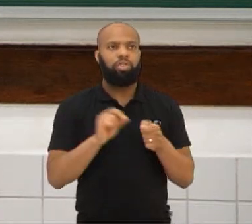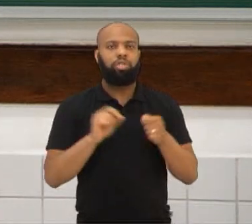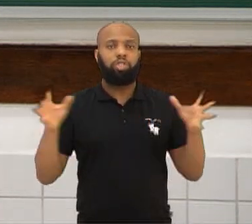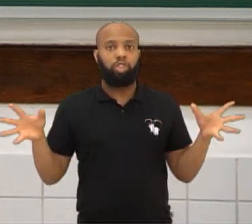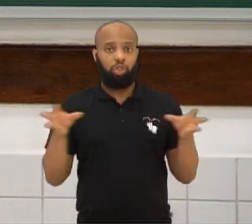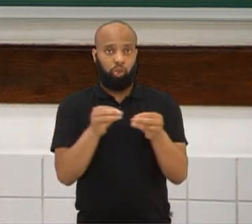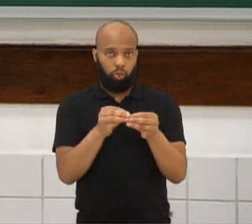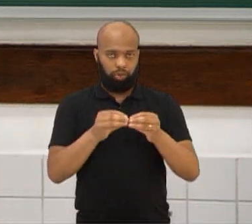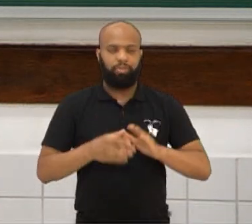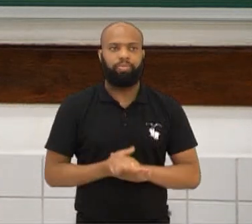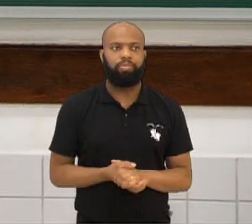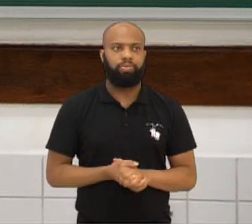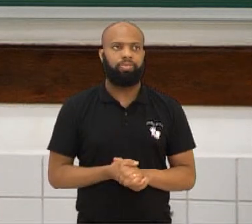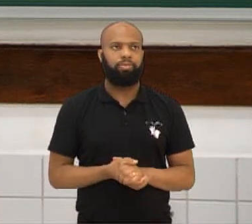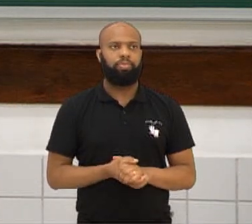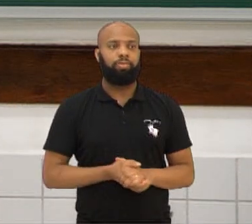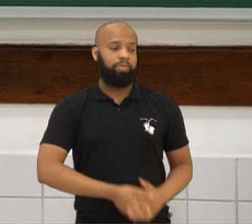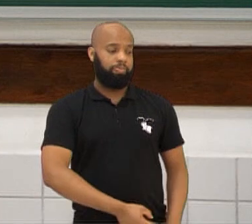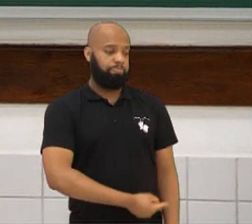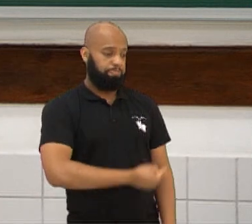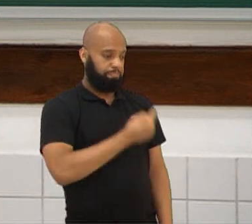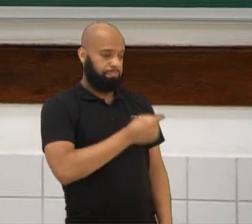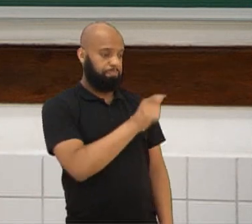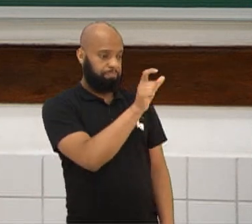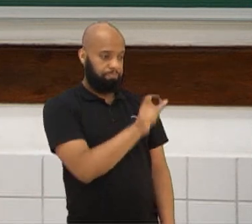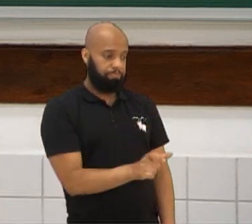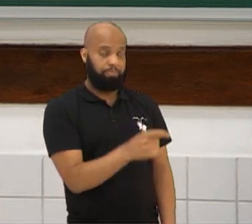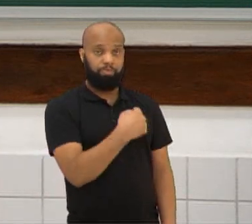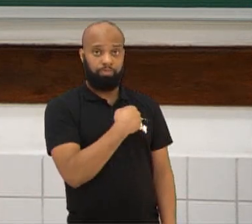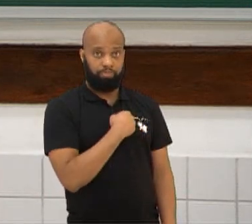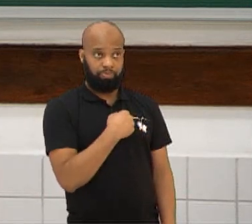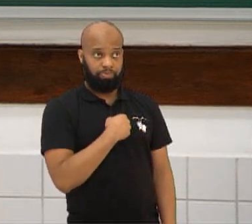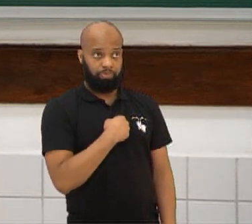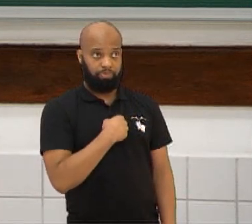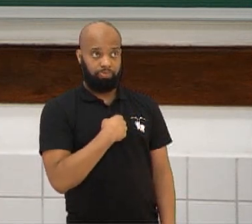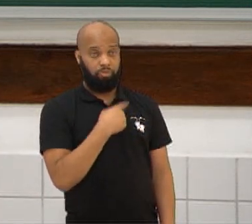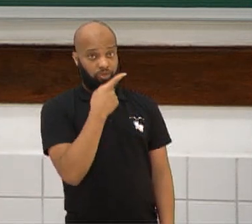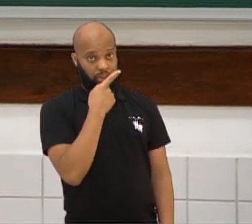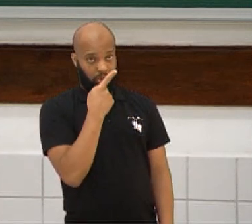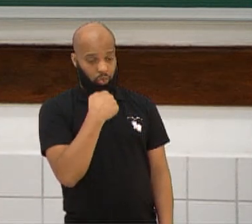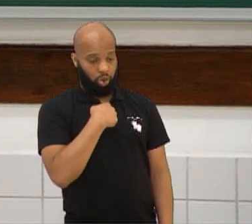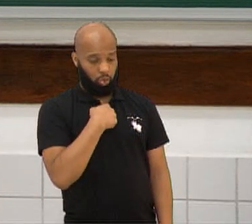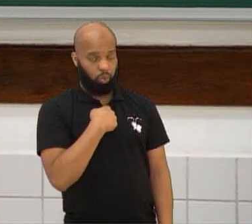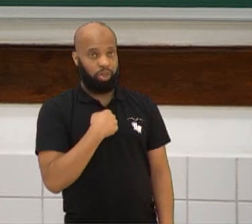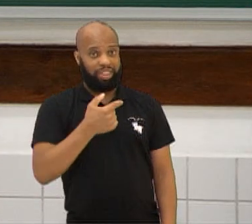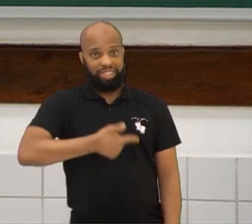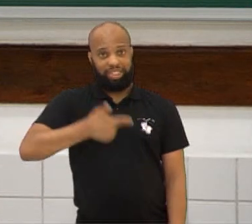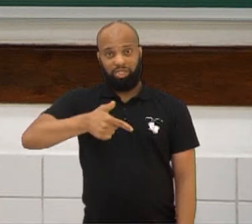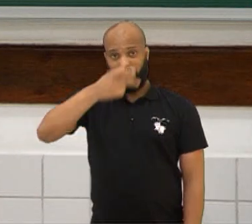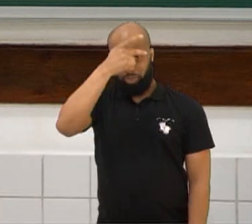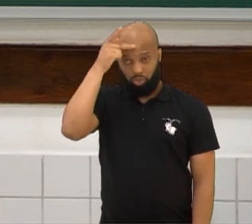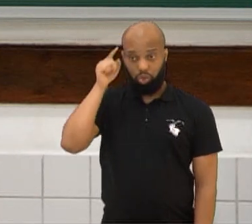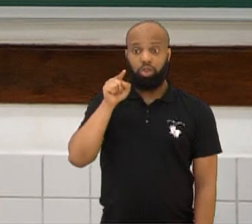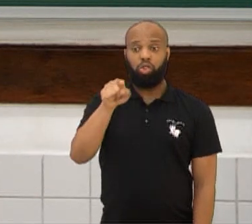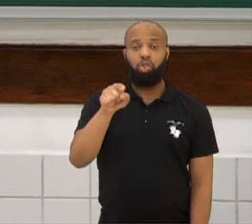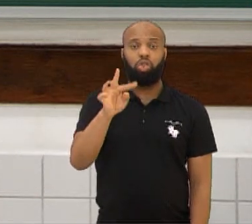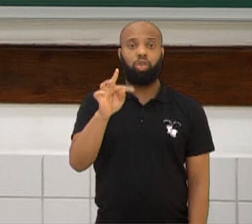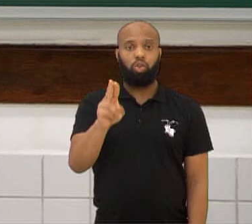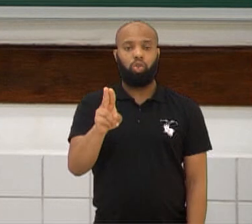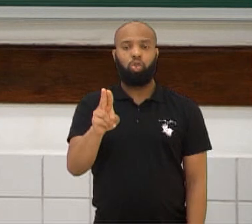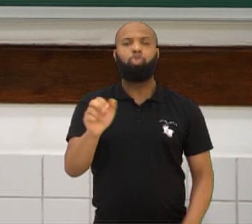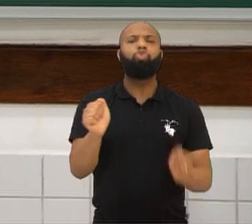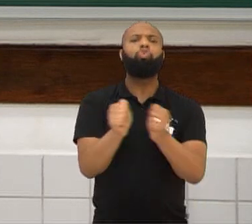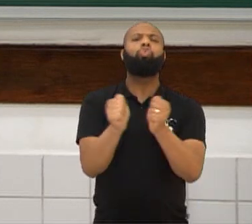para vocês. Primeira pessoa, eu, quem fala. Segunda pessoa, tu, com